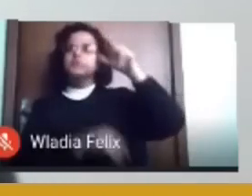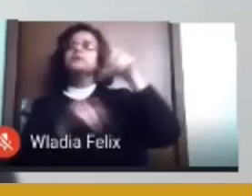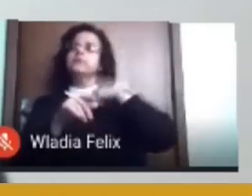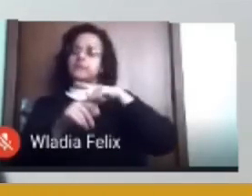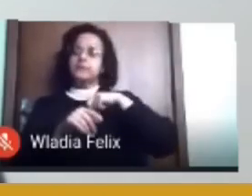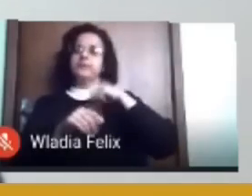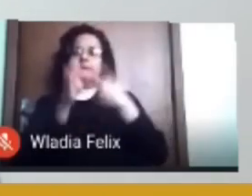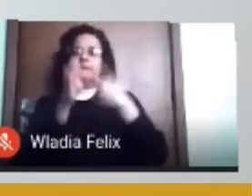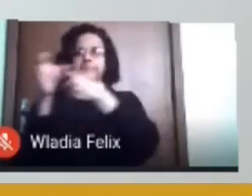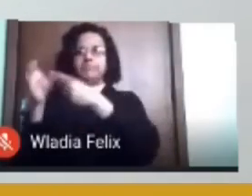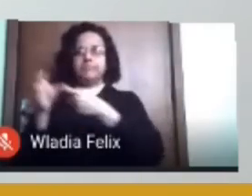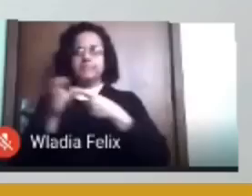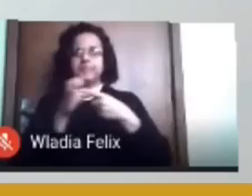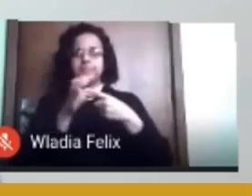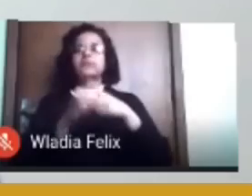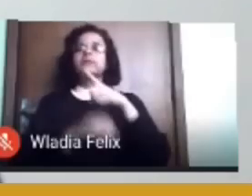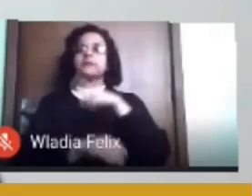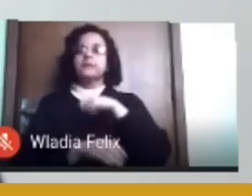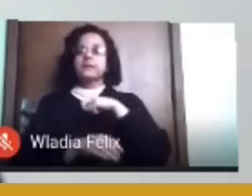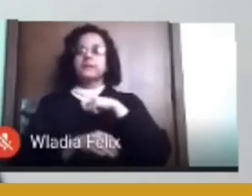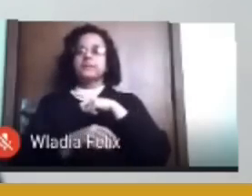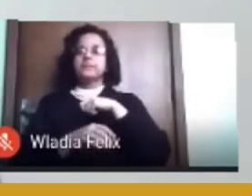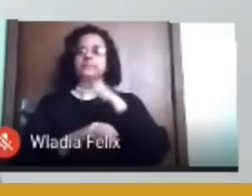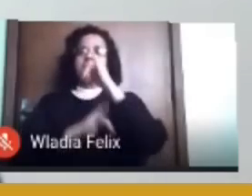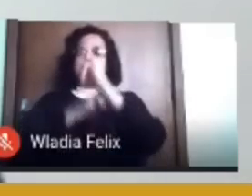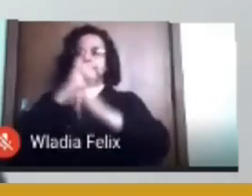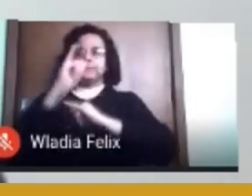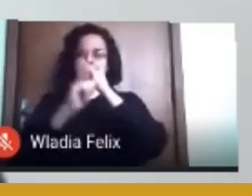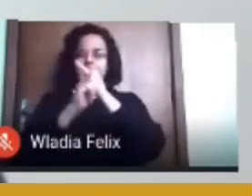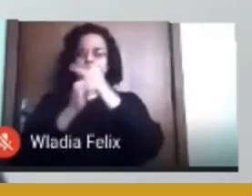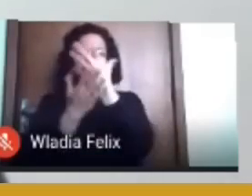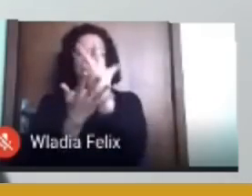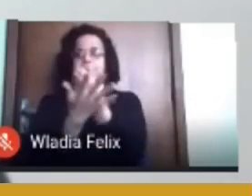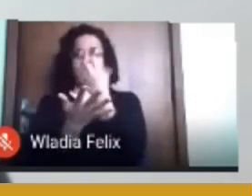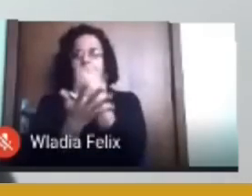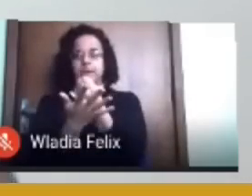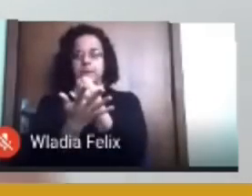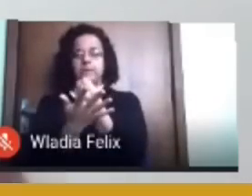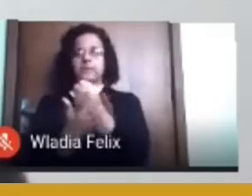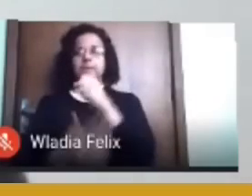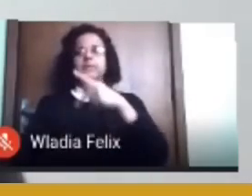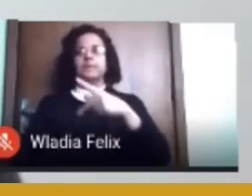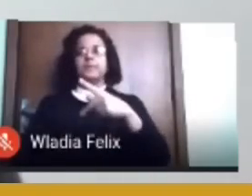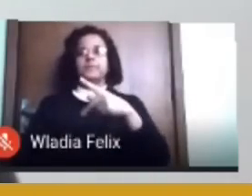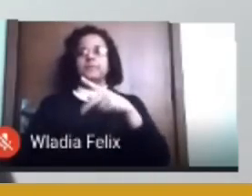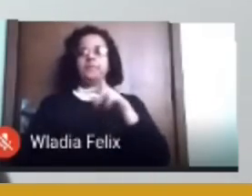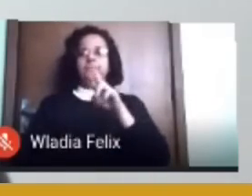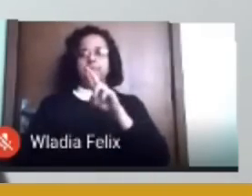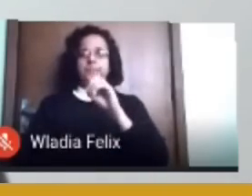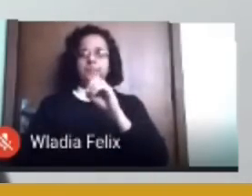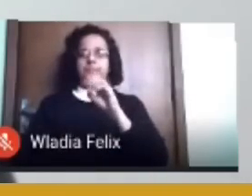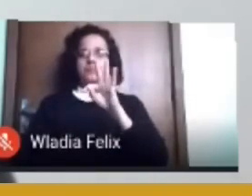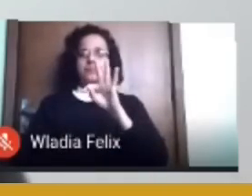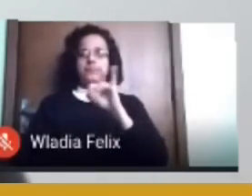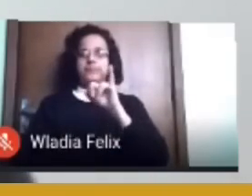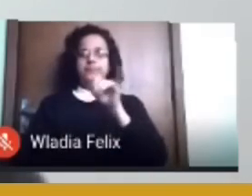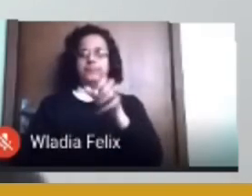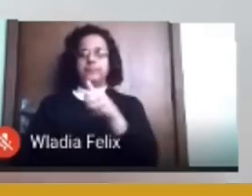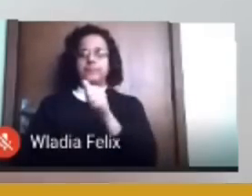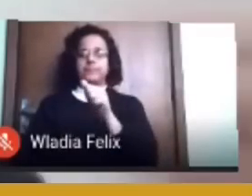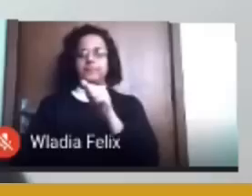Proteja Brasil. Né? Hoje em dia a gente tem uma facilidade em mexer com os aplicativos, a gente chama um carro,